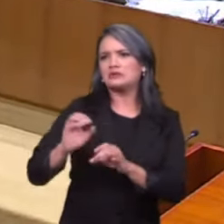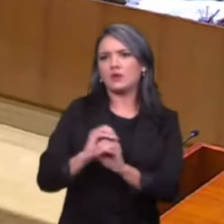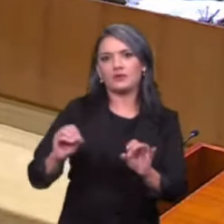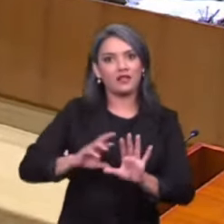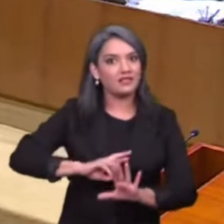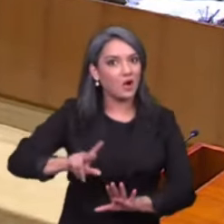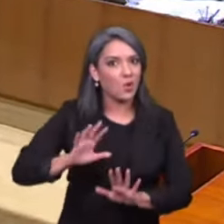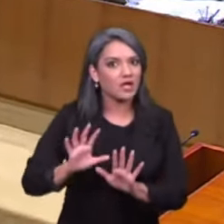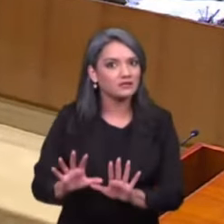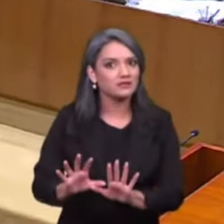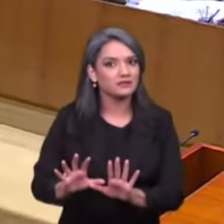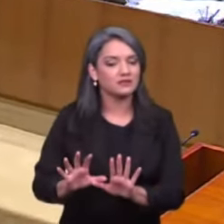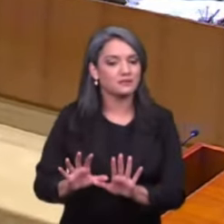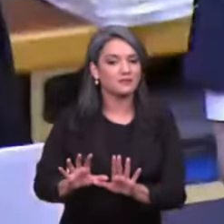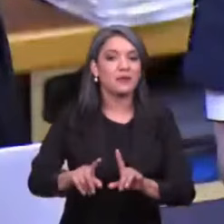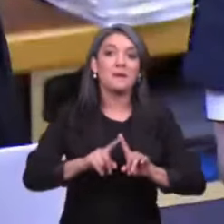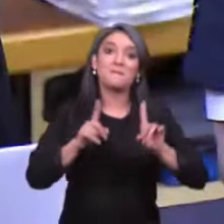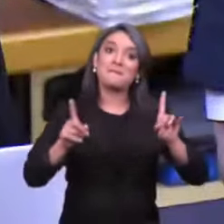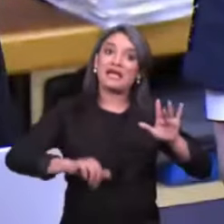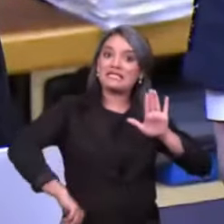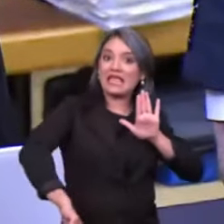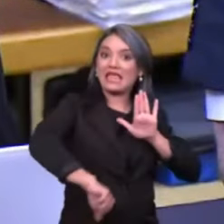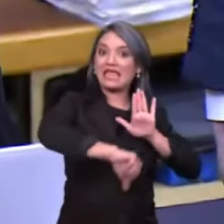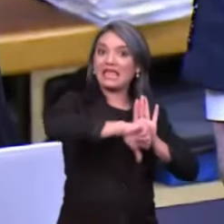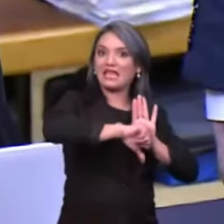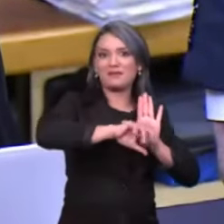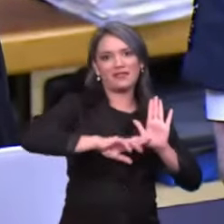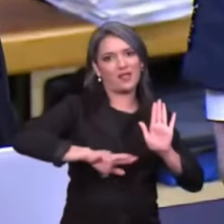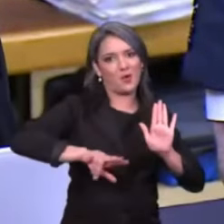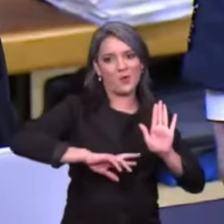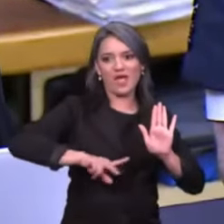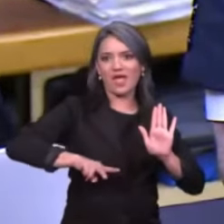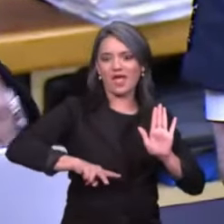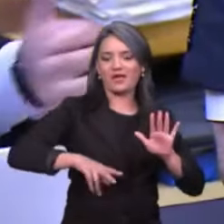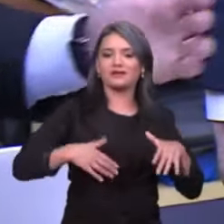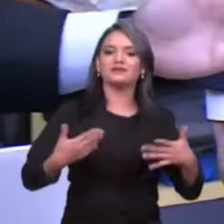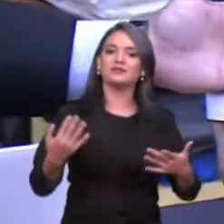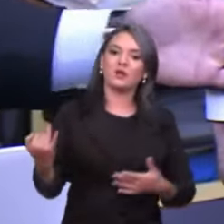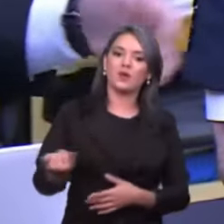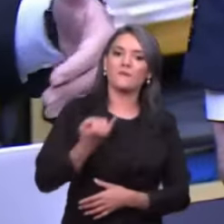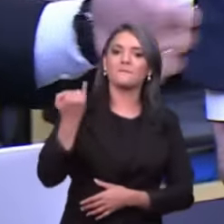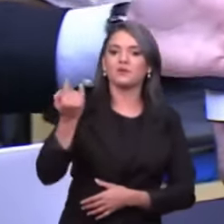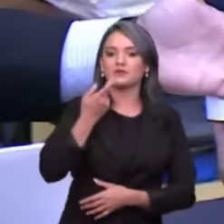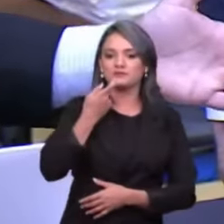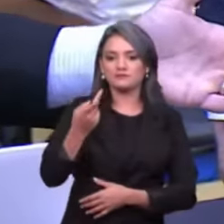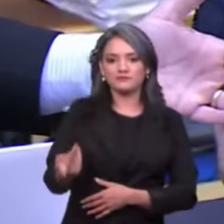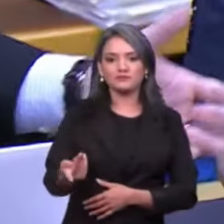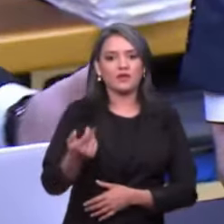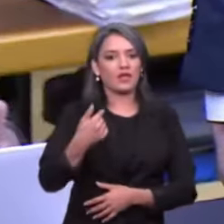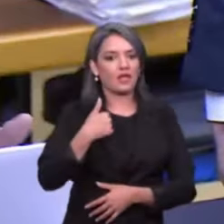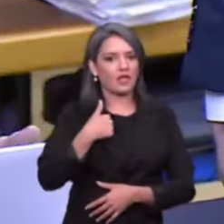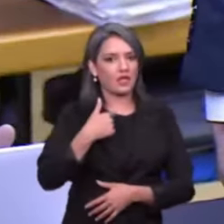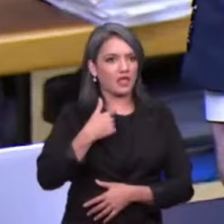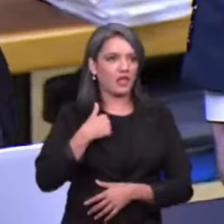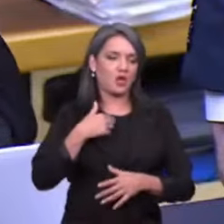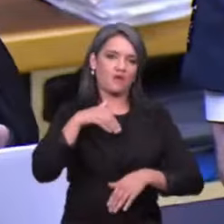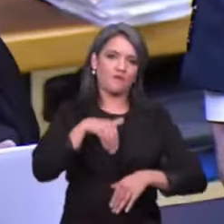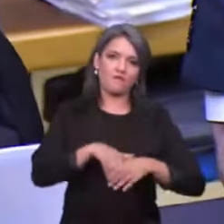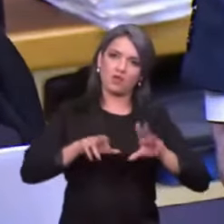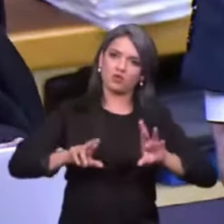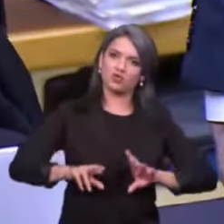estamos descriminalizando. Então, é importante o debate, a minha posição é contrária do ministro André,